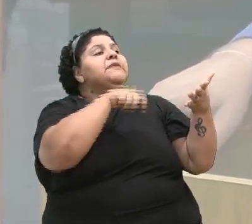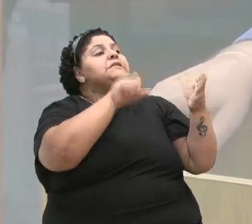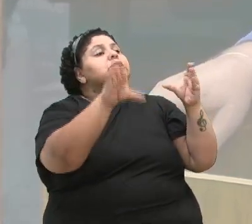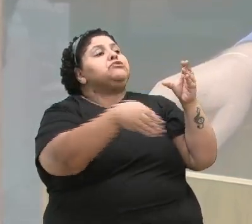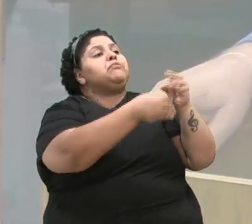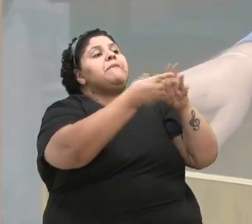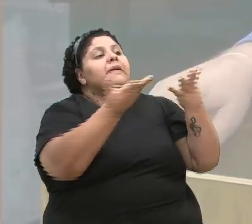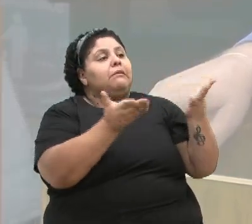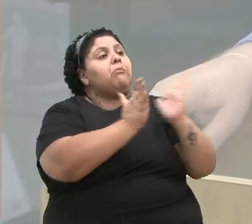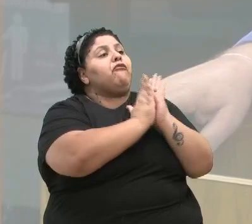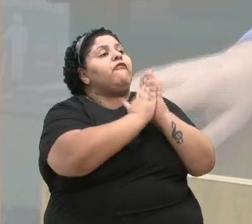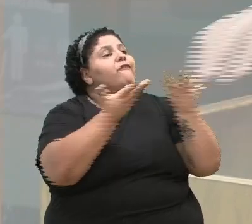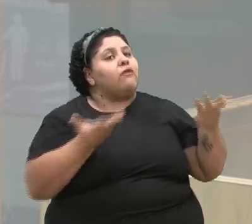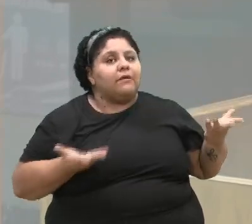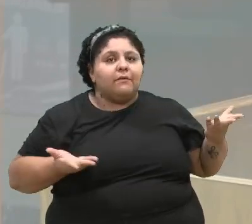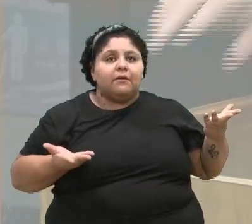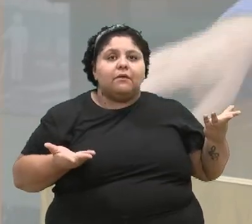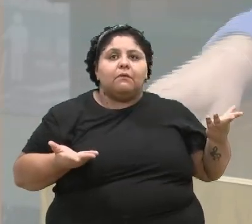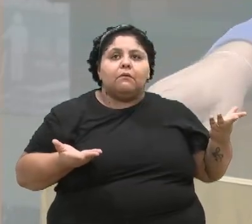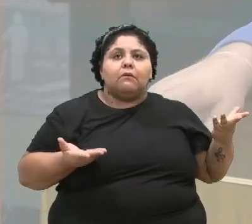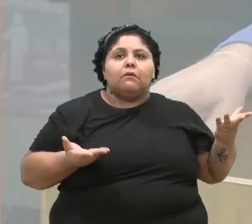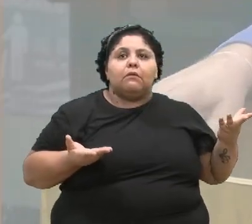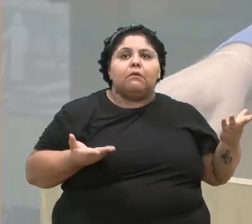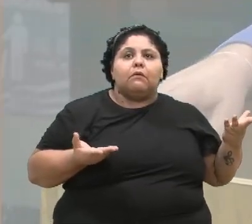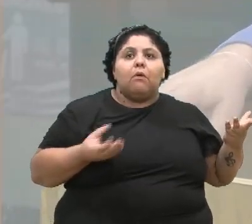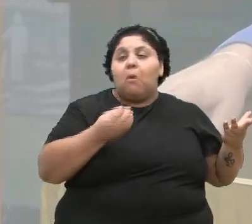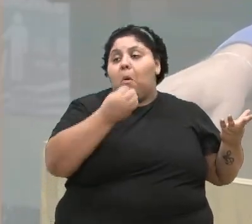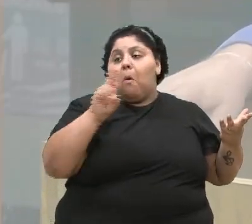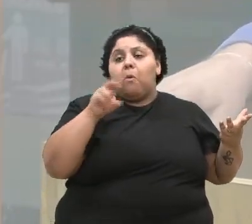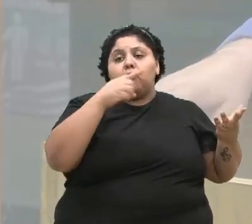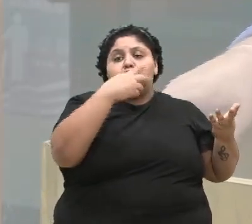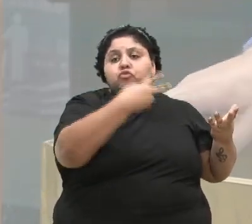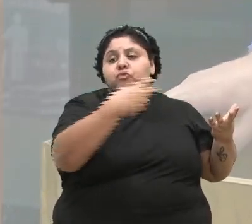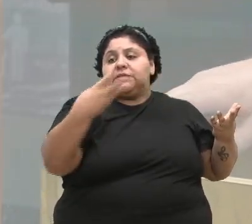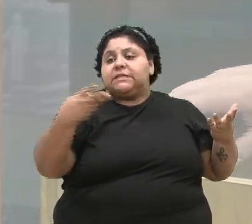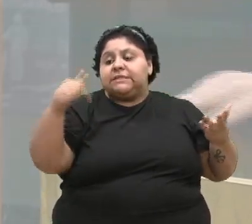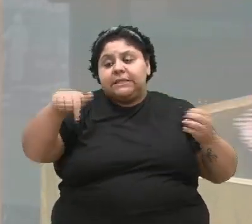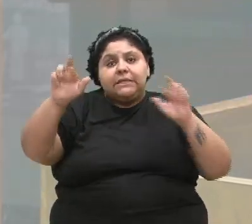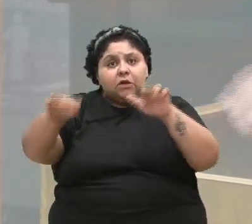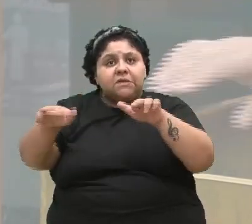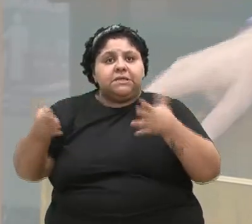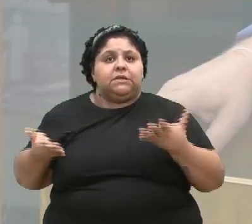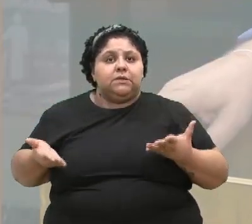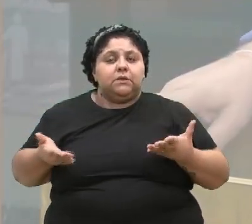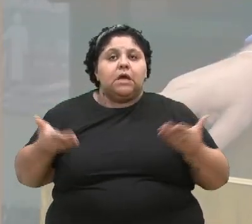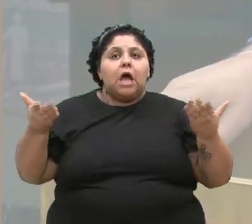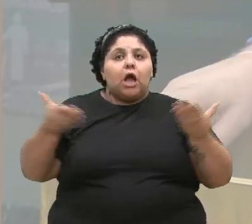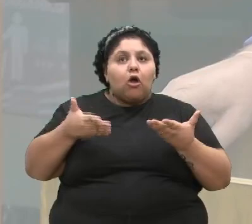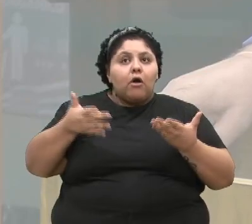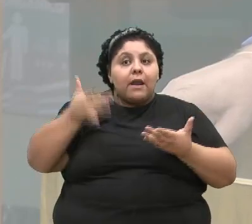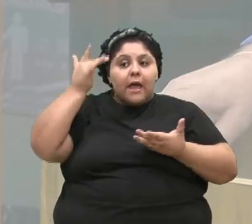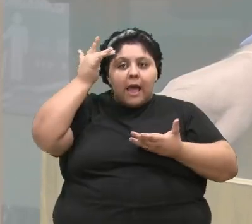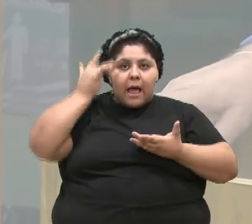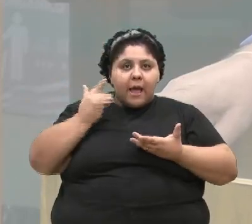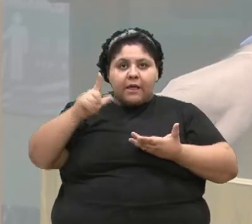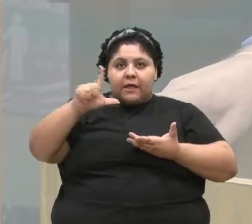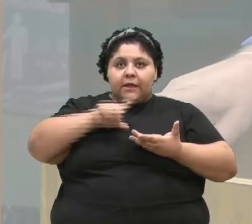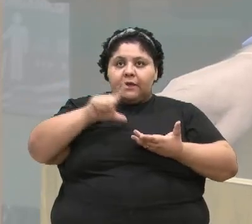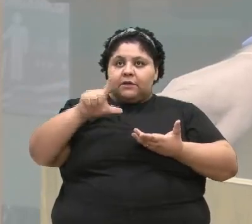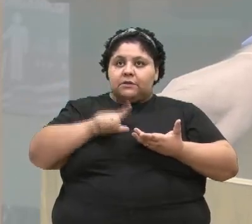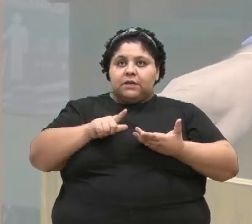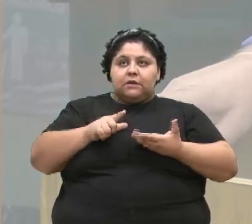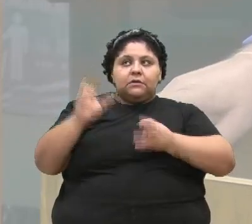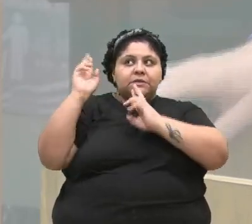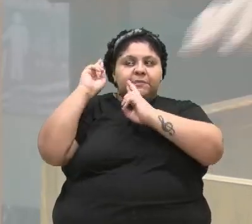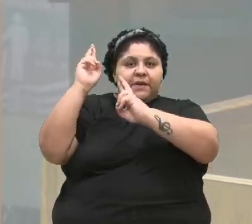preciso de uma emenda. Ou 2 ou 3 da nossa região. Então agora, amanhã, eu tenho uma grande